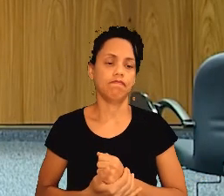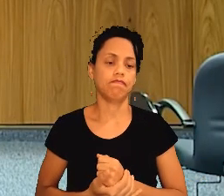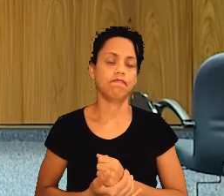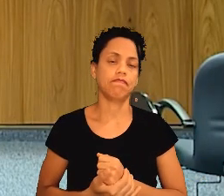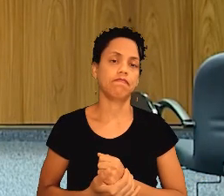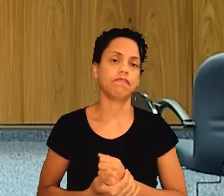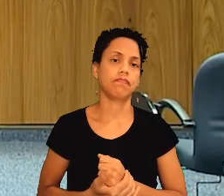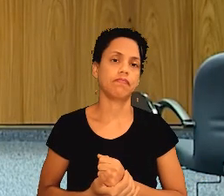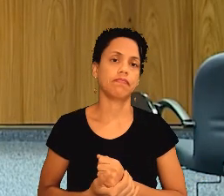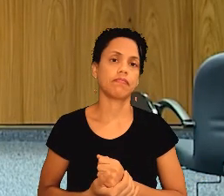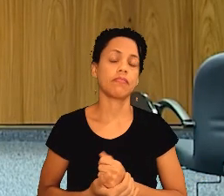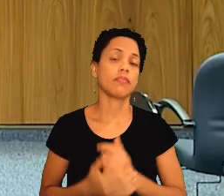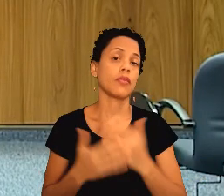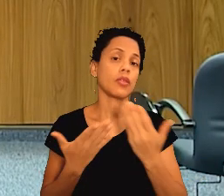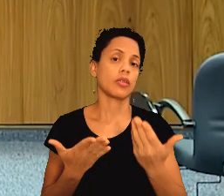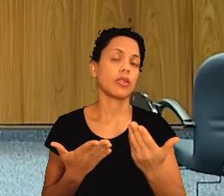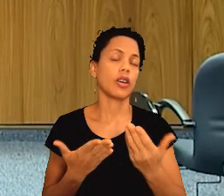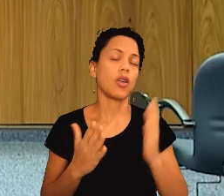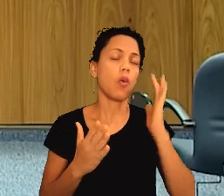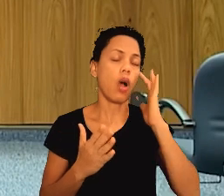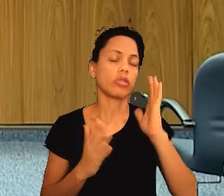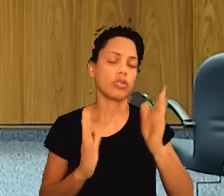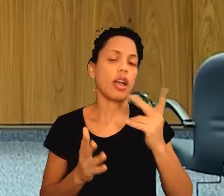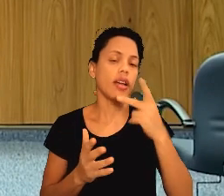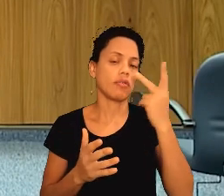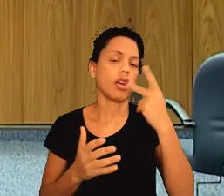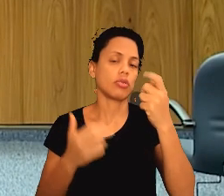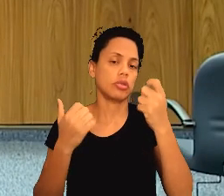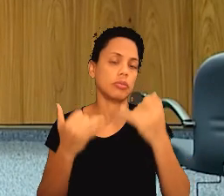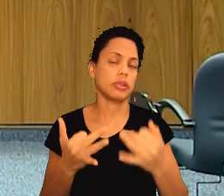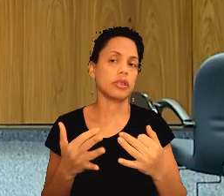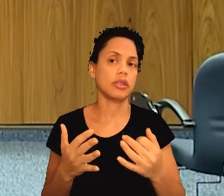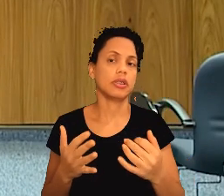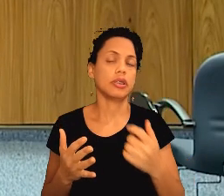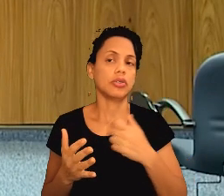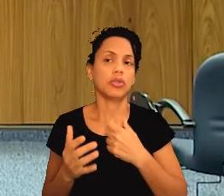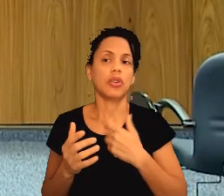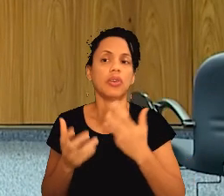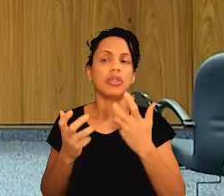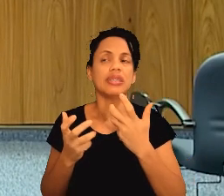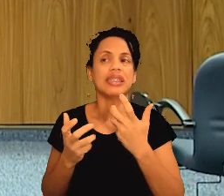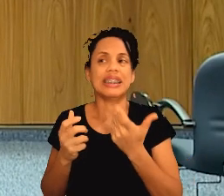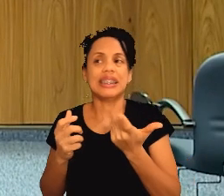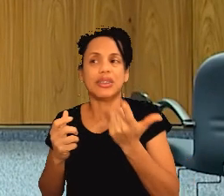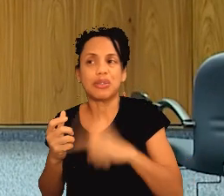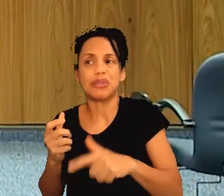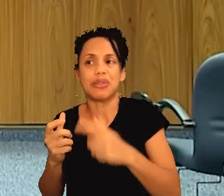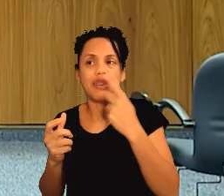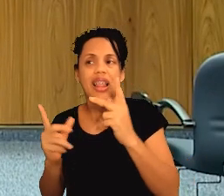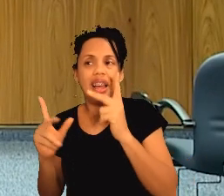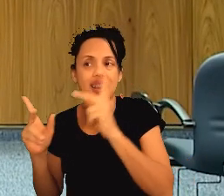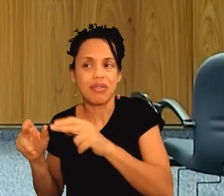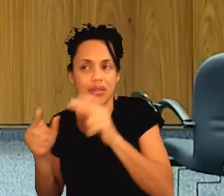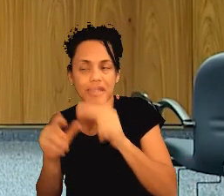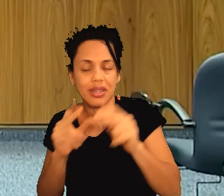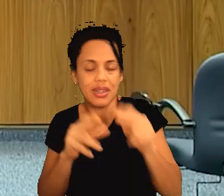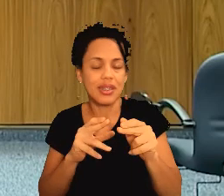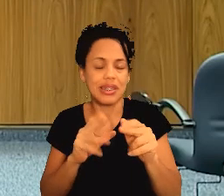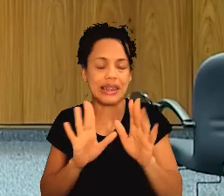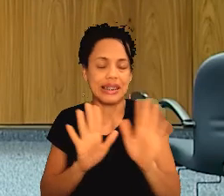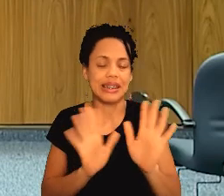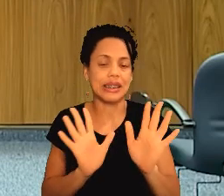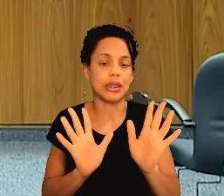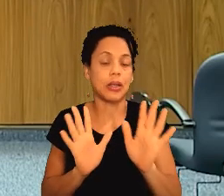nisso. Eu não sei, provavelmente já foi falado muita coisa, então não tenho medo de repetir, mas, enfim, vou só